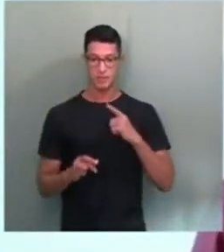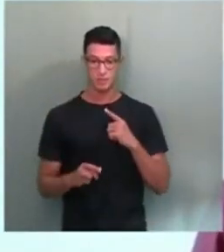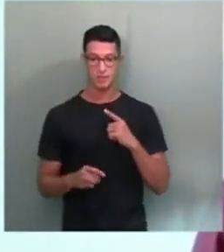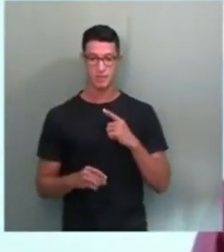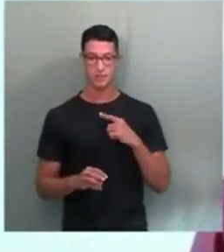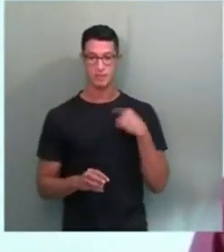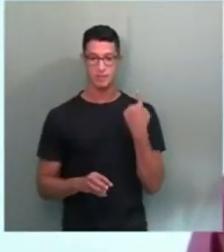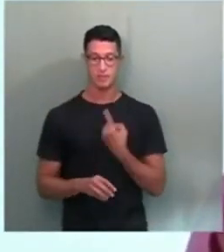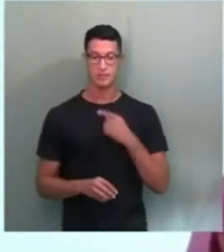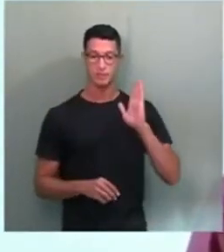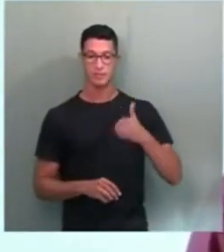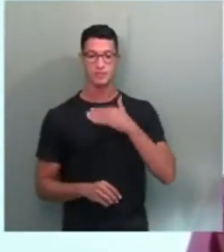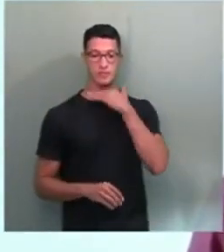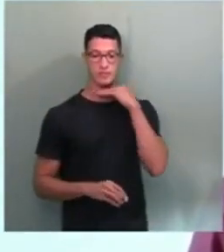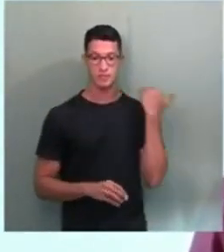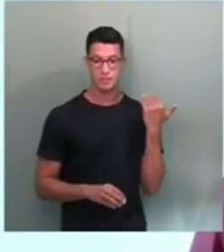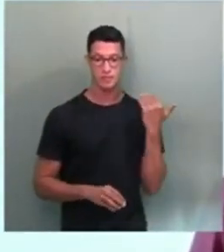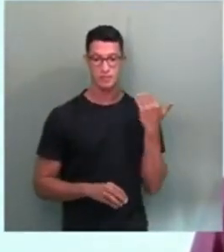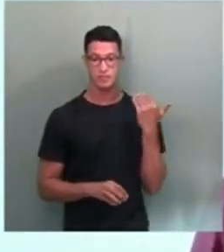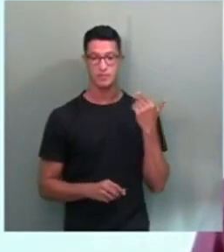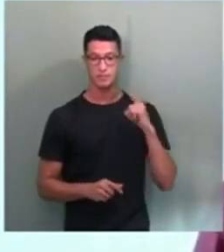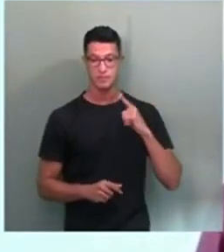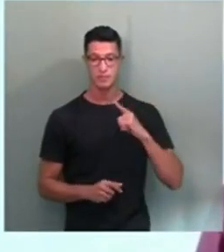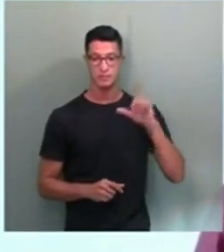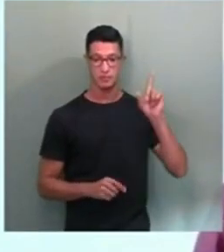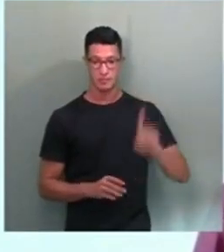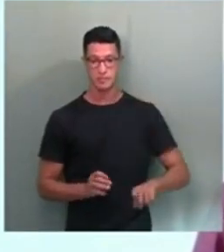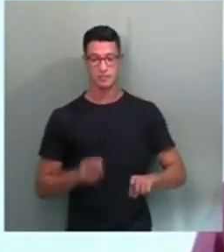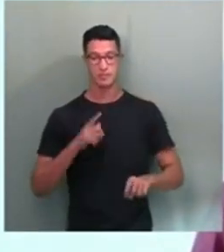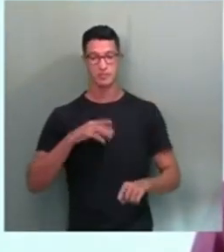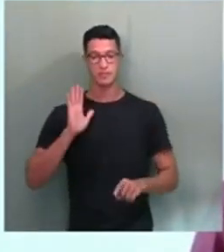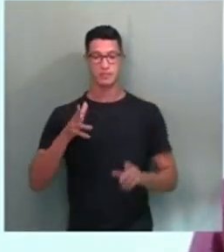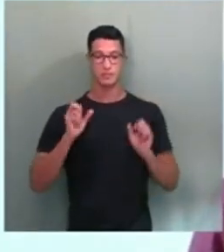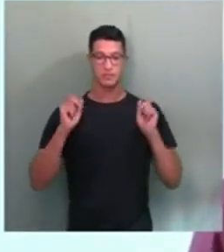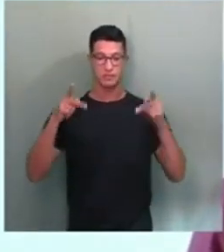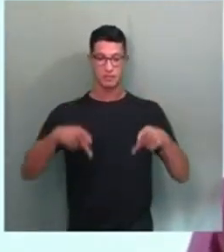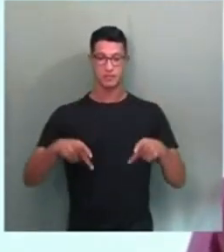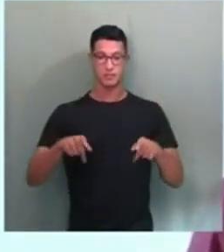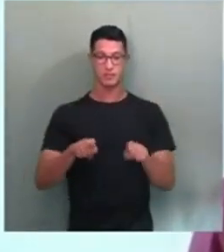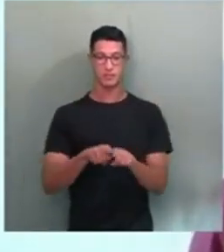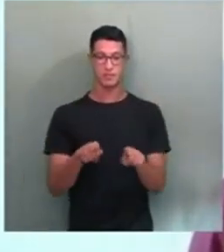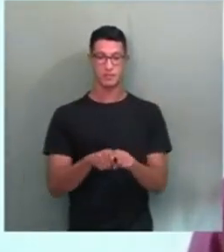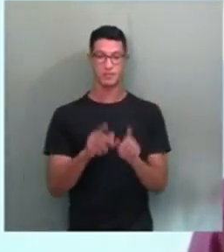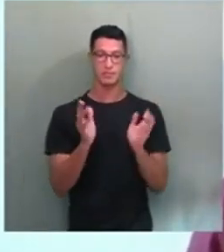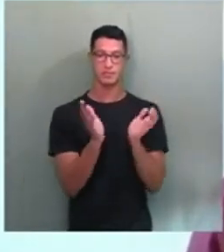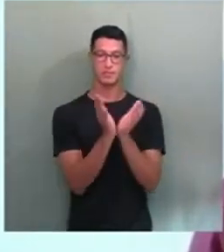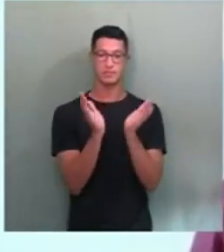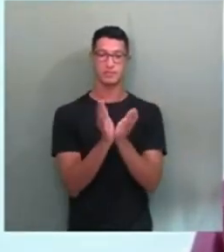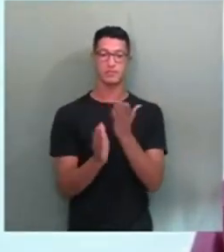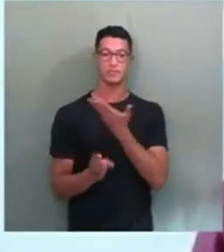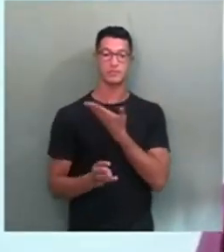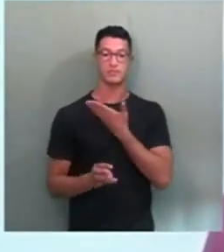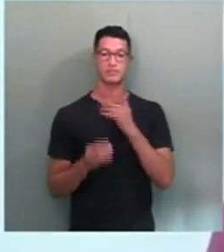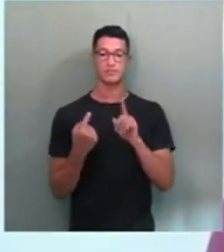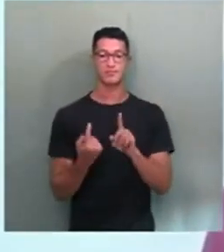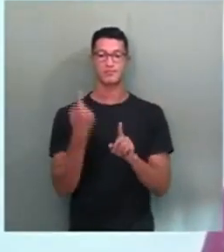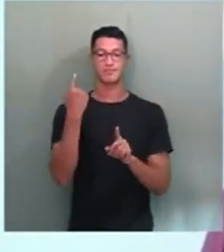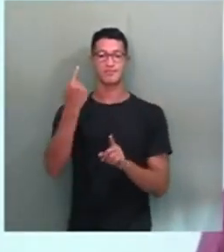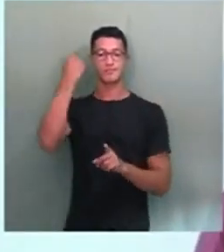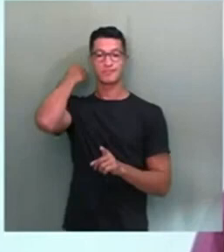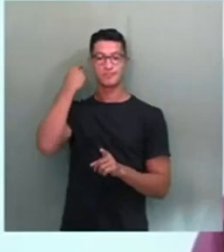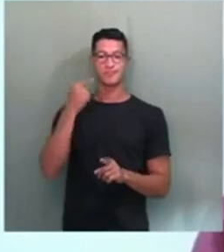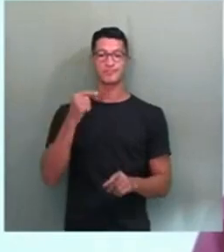O Duque já falecido, o Flávio também outro colega hoje aposentado. Esse grupo de colegas que antecederam